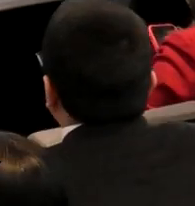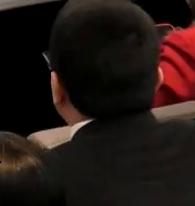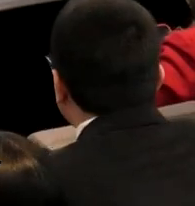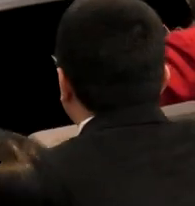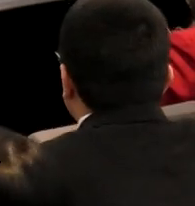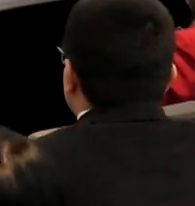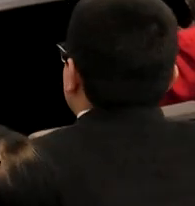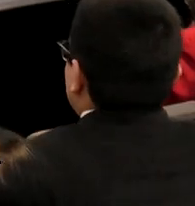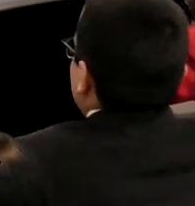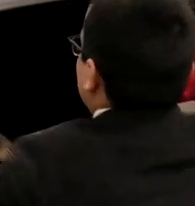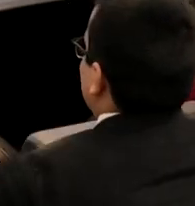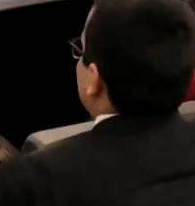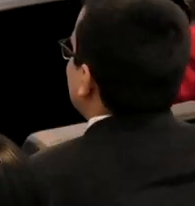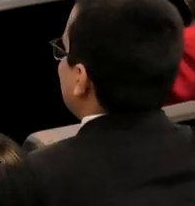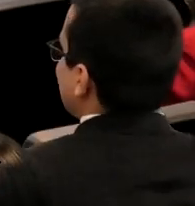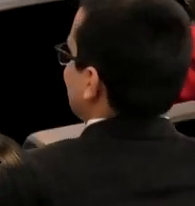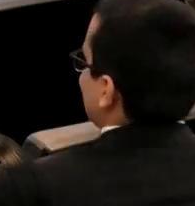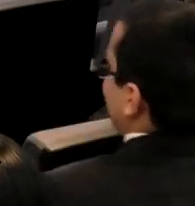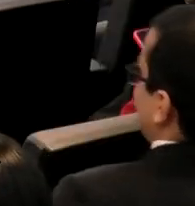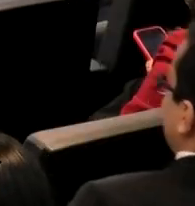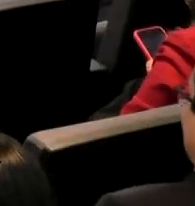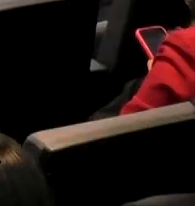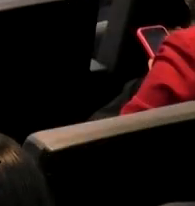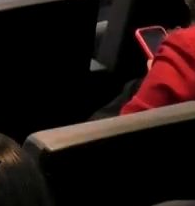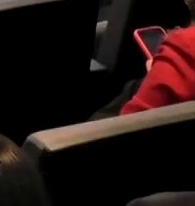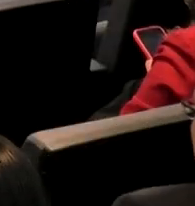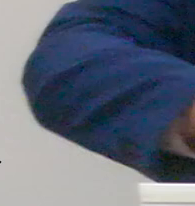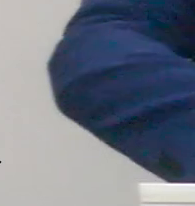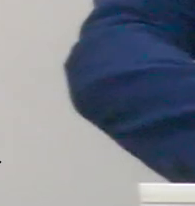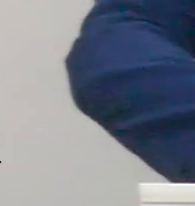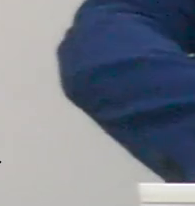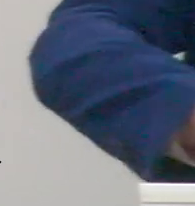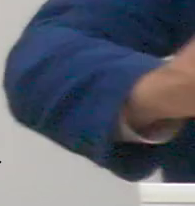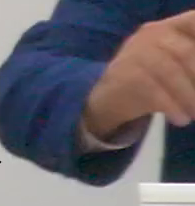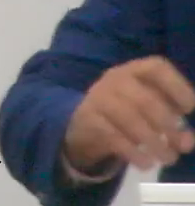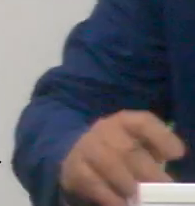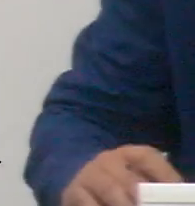e saudando aqui o deputado pazuelo